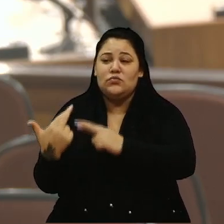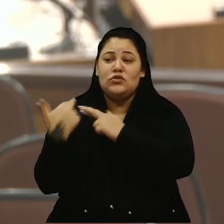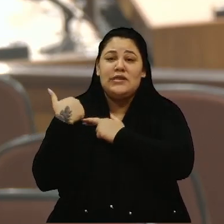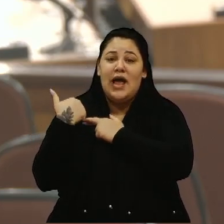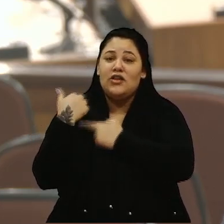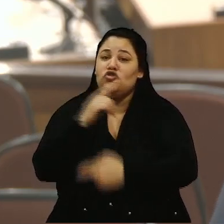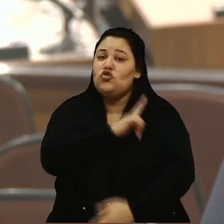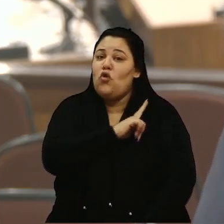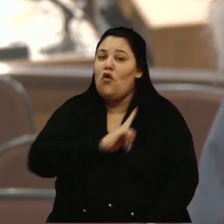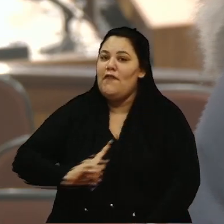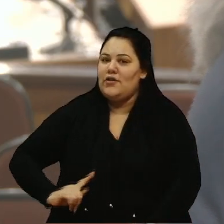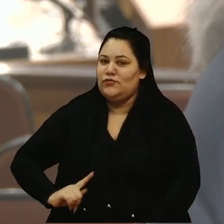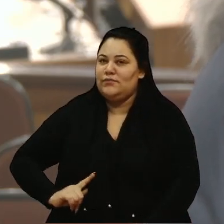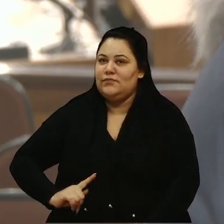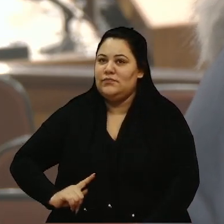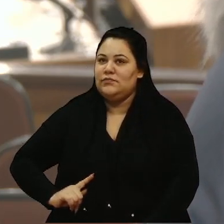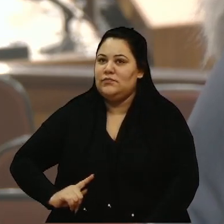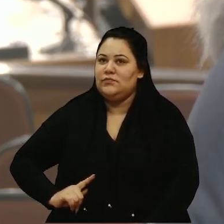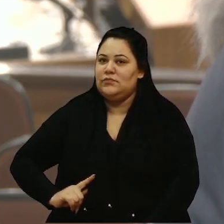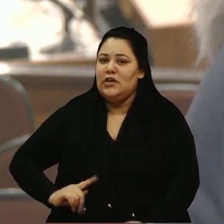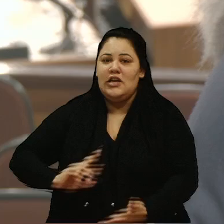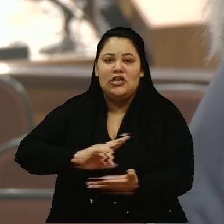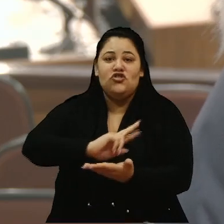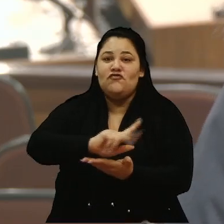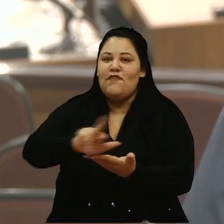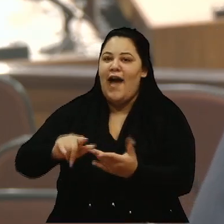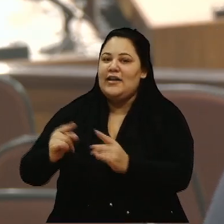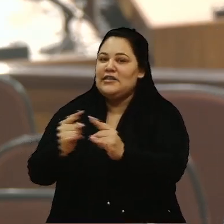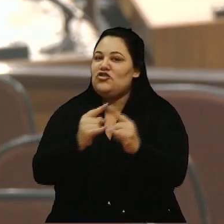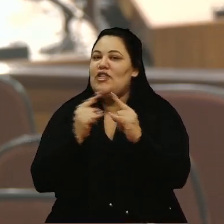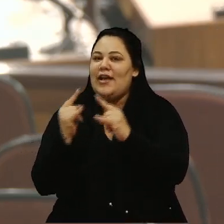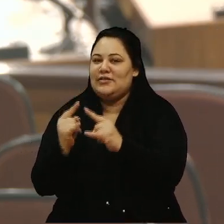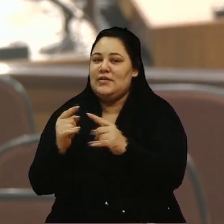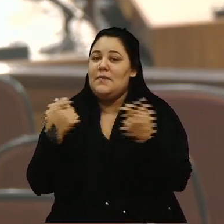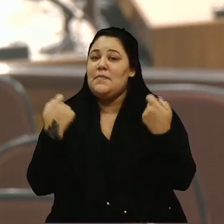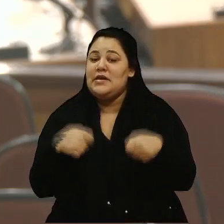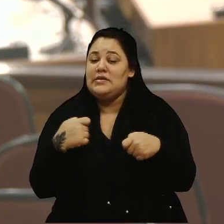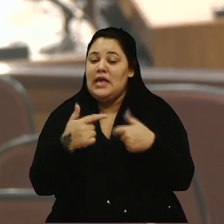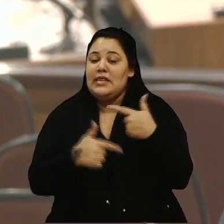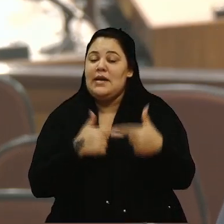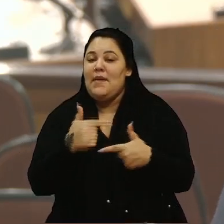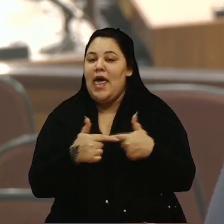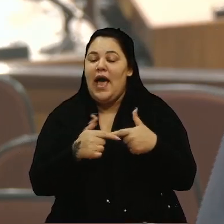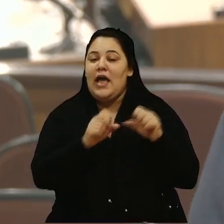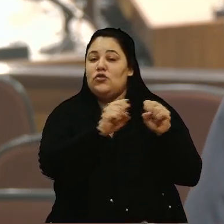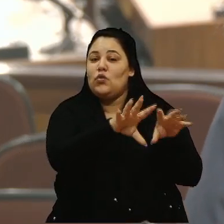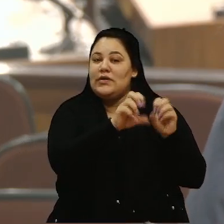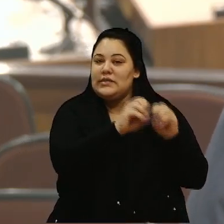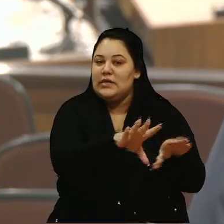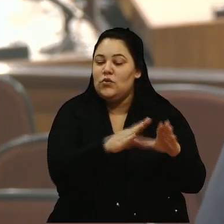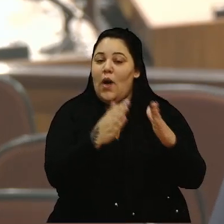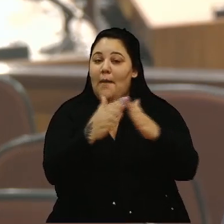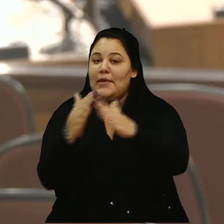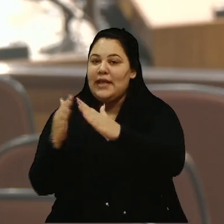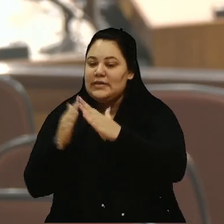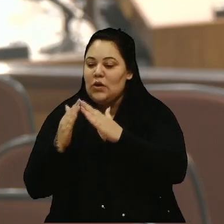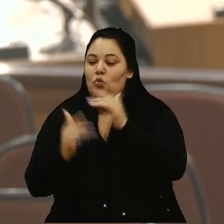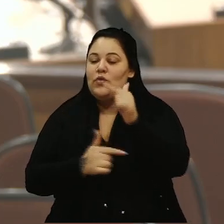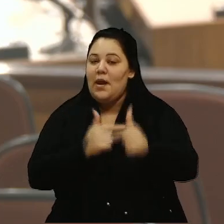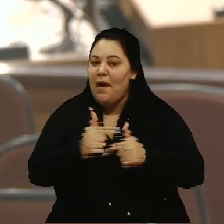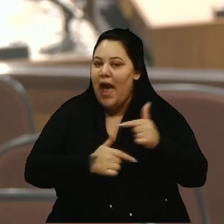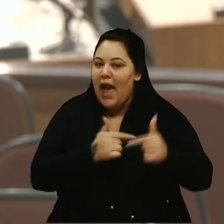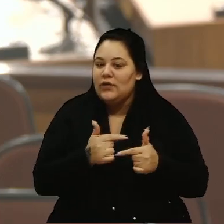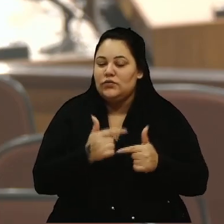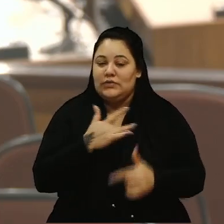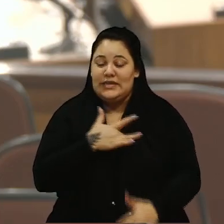do governo e de diversos órgãos. Tem que trabalhar a questão da educação, a questão da habitação, do trabalho,